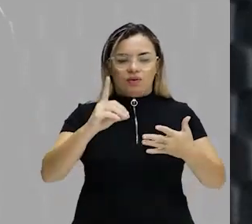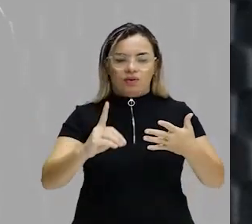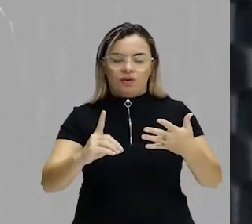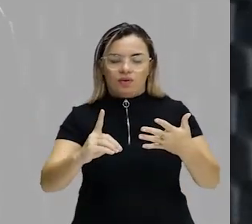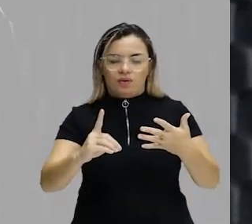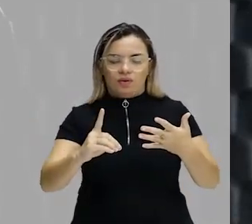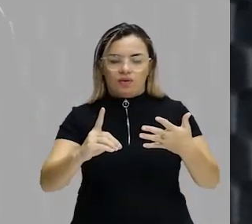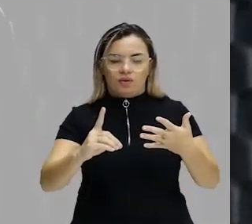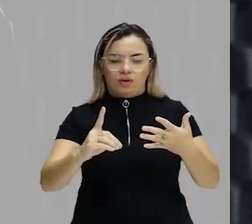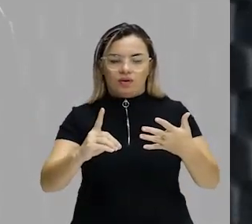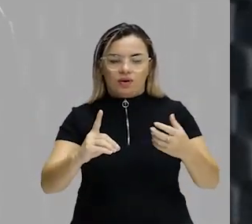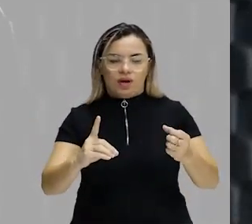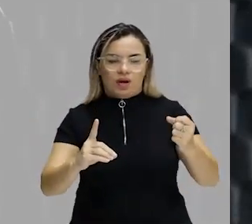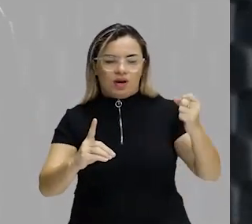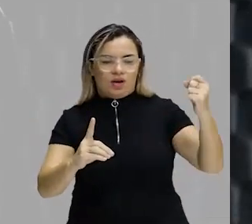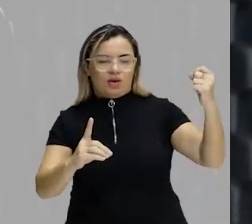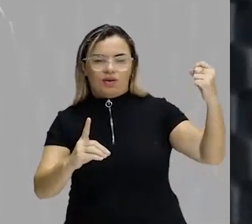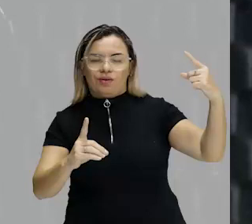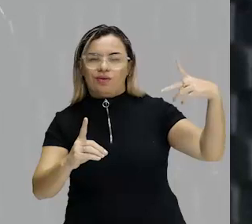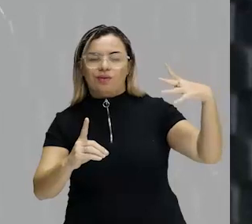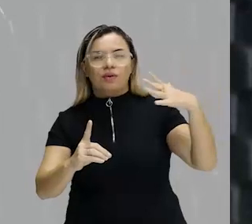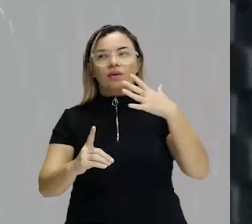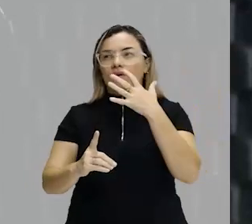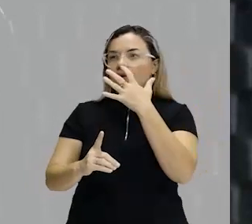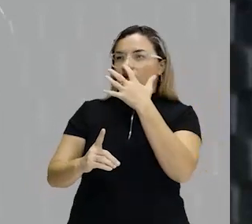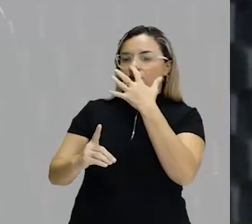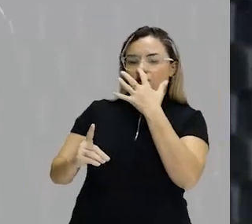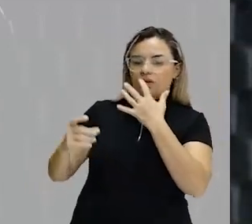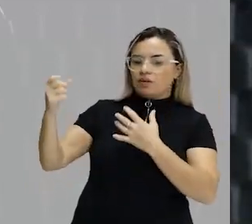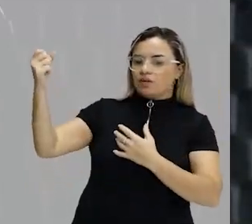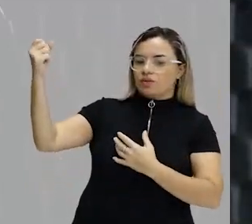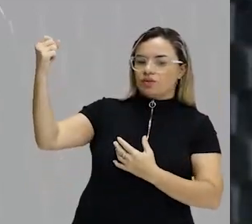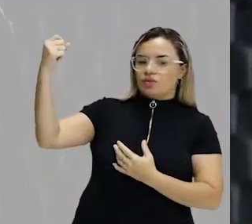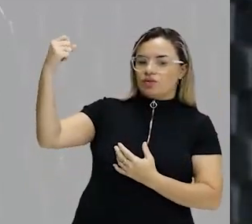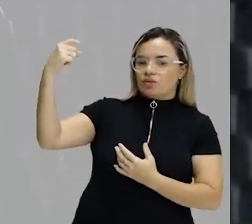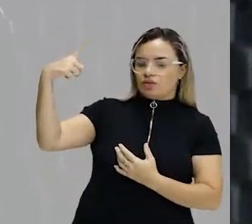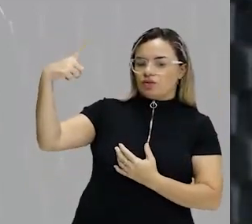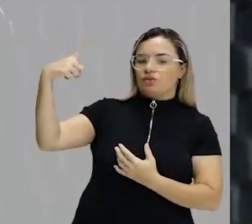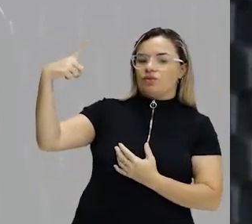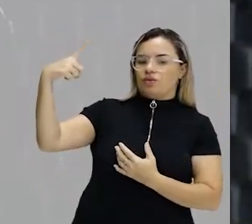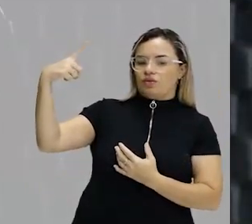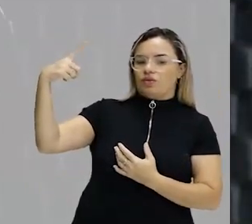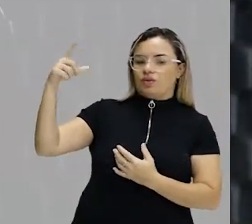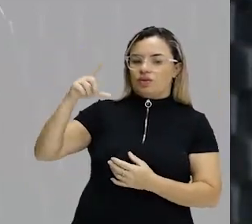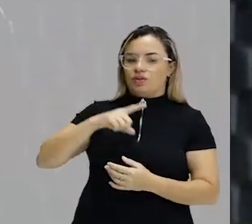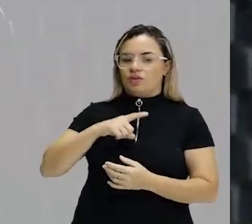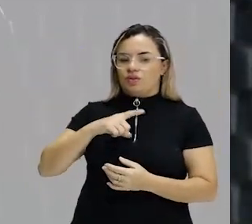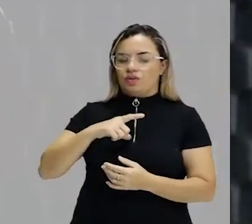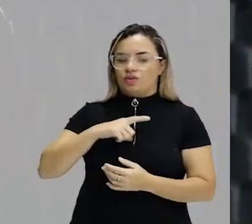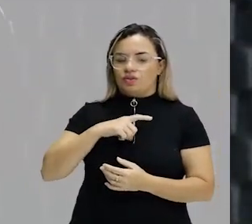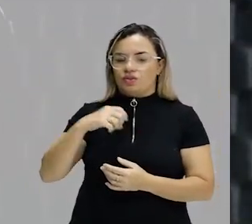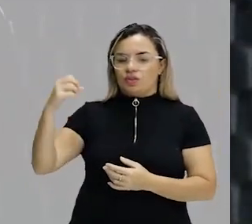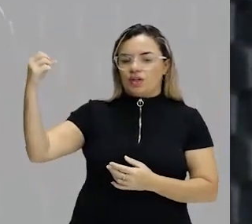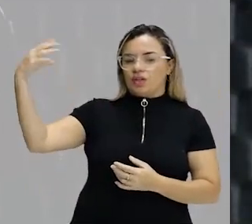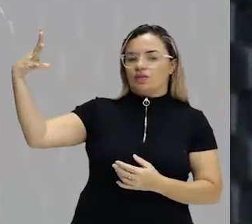ostentava, né? O sol todo poderosão, todo divinão. Subordinava restritiva, tá certo?